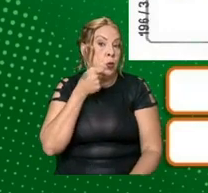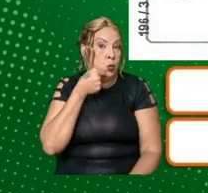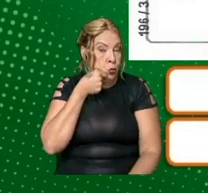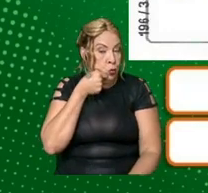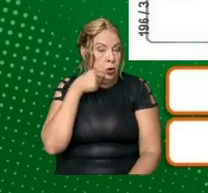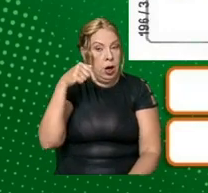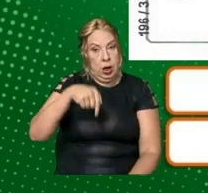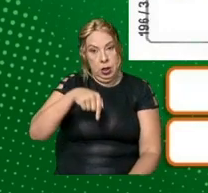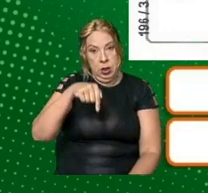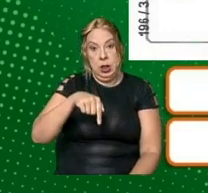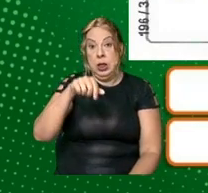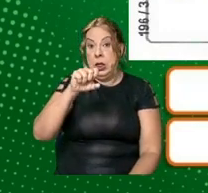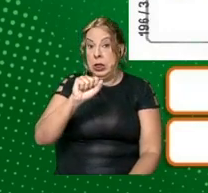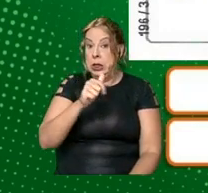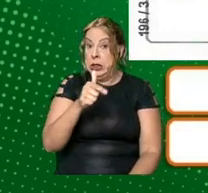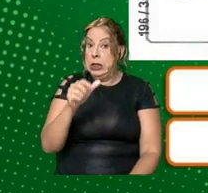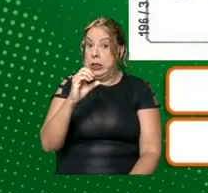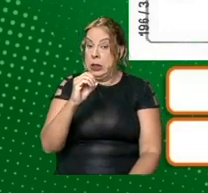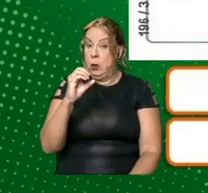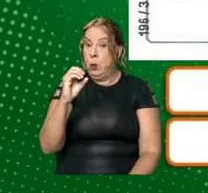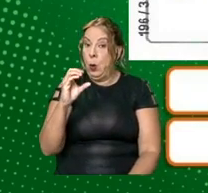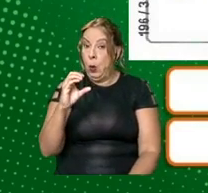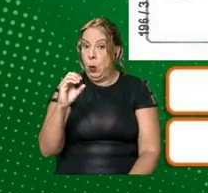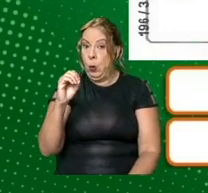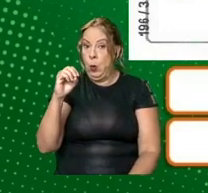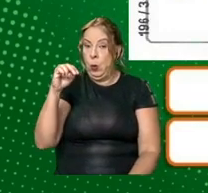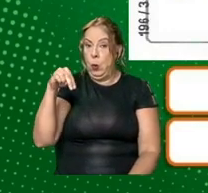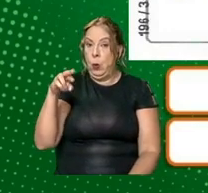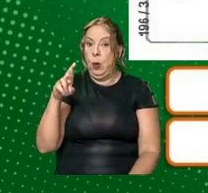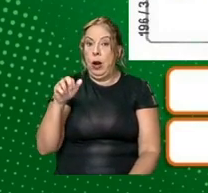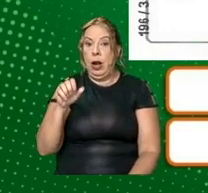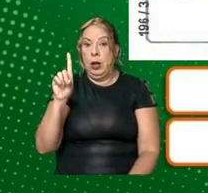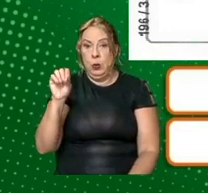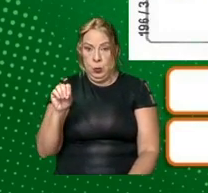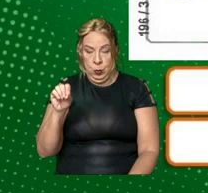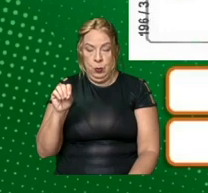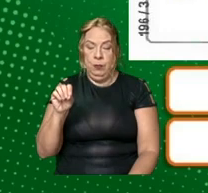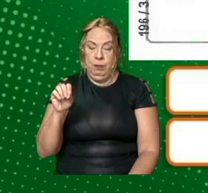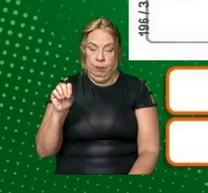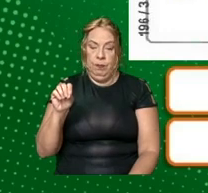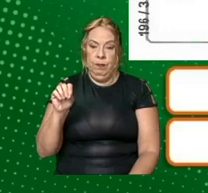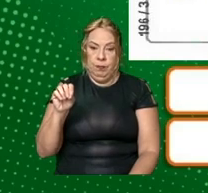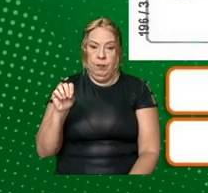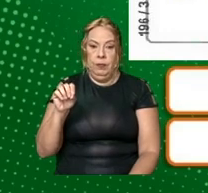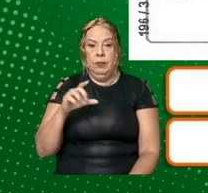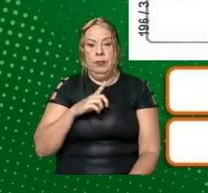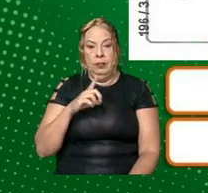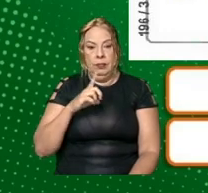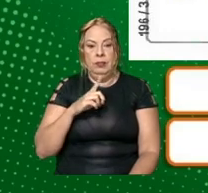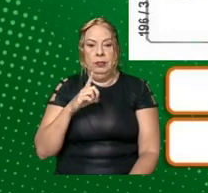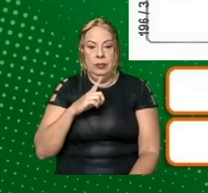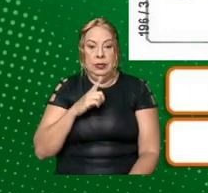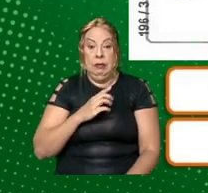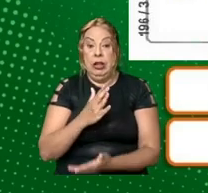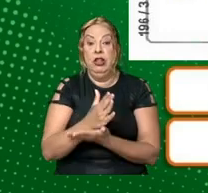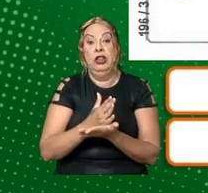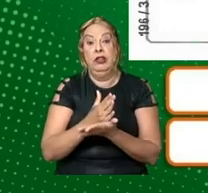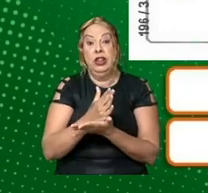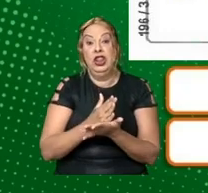São Conrado. A Josi, lá do Orlando Dantas, foi a pé quente. De Jalene, a dona da casa aí, vai dividir com